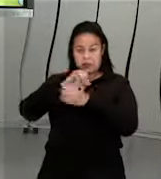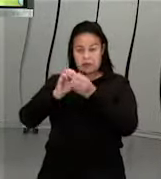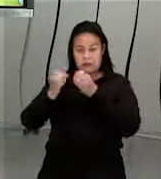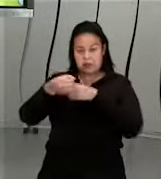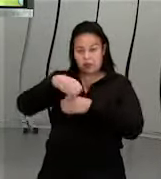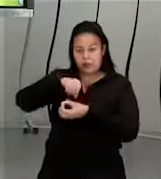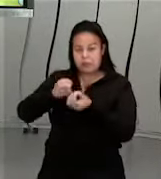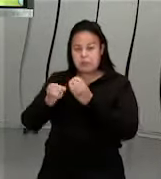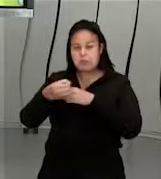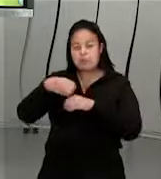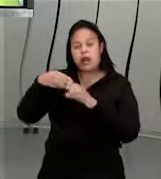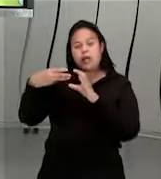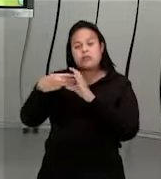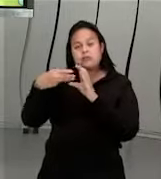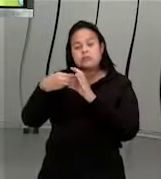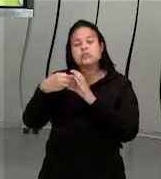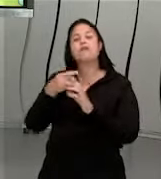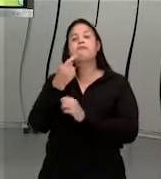são células